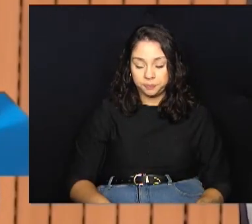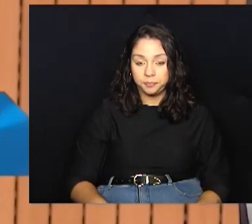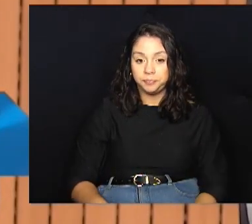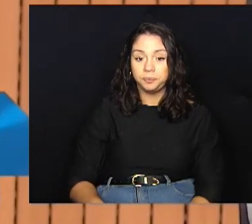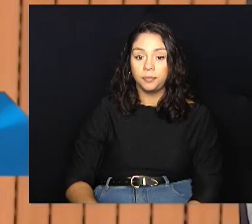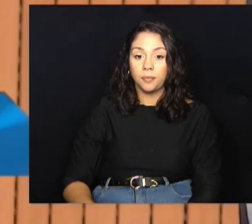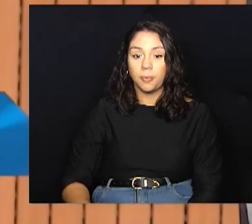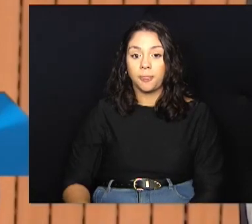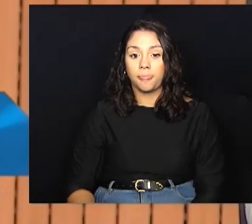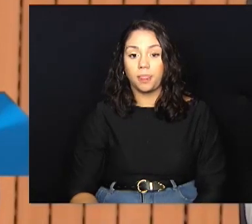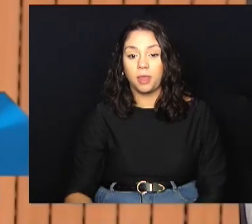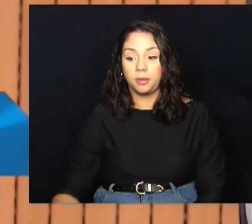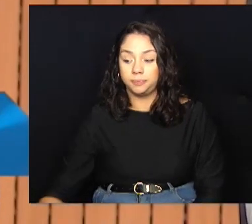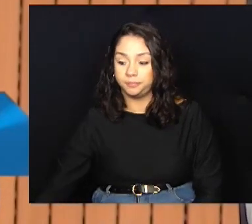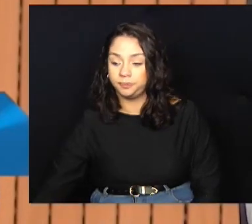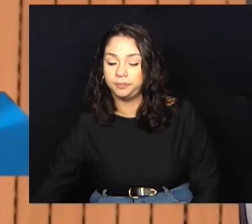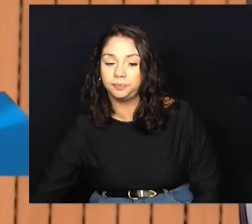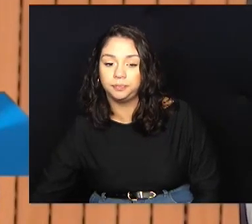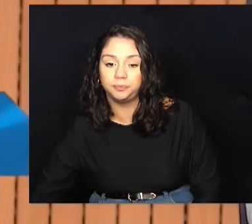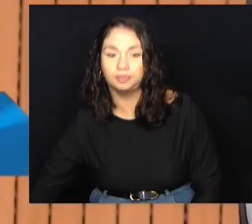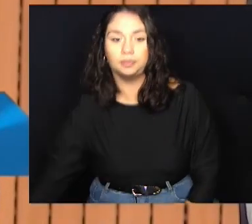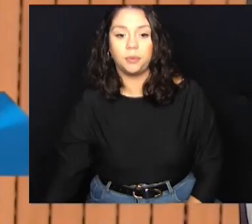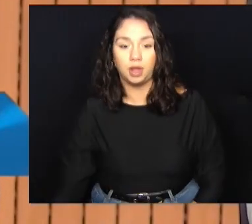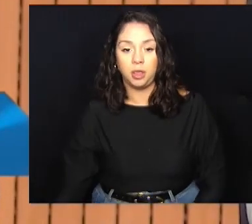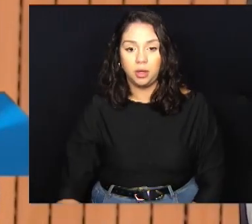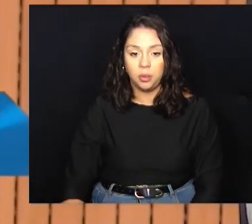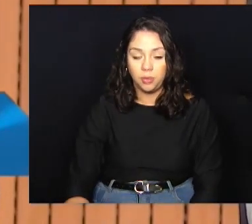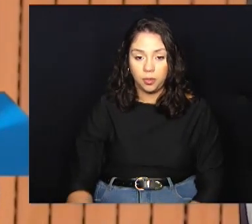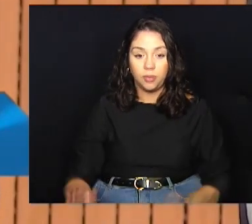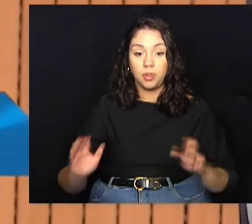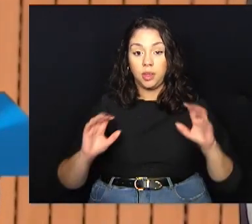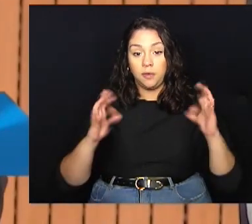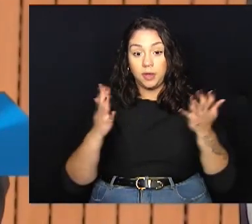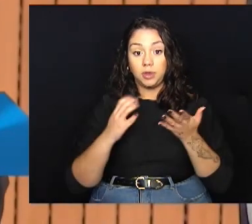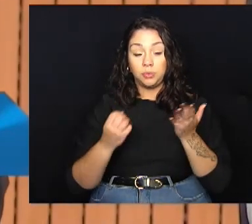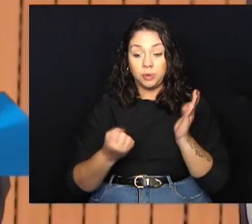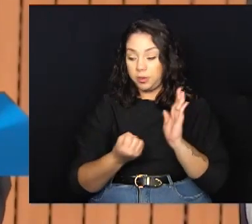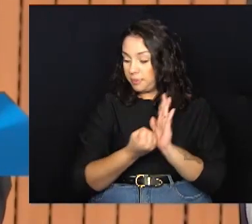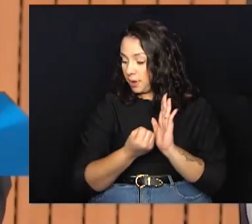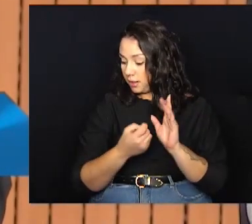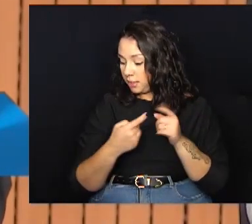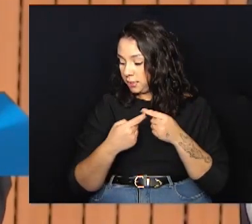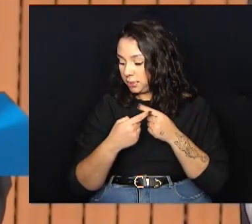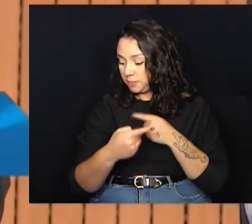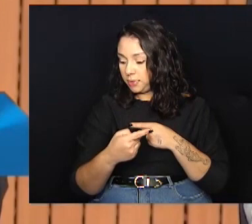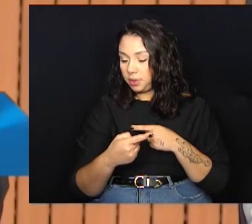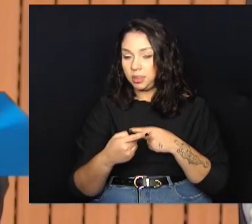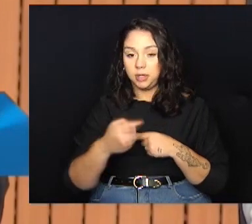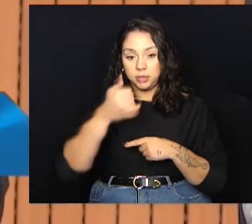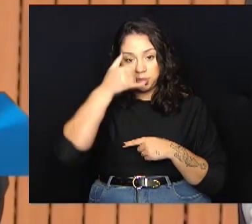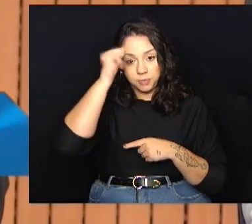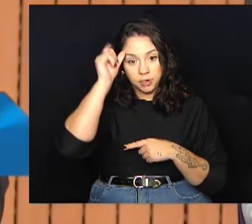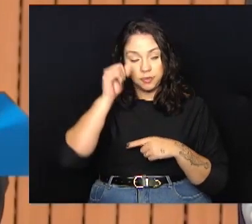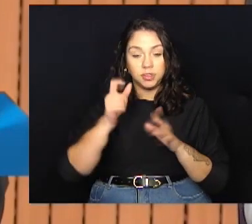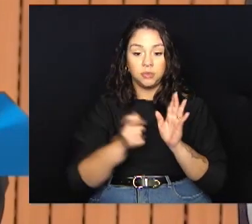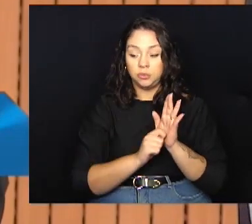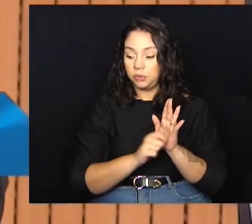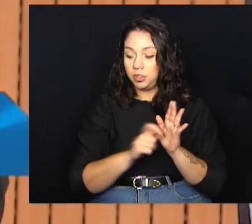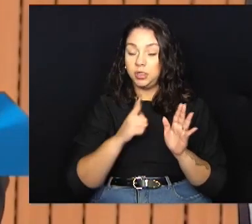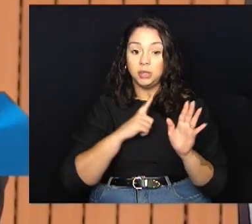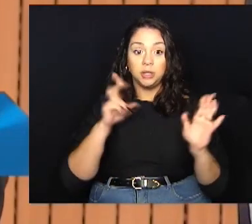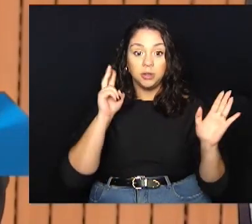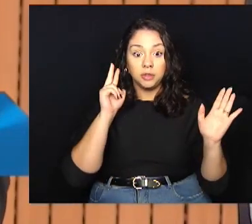esse evento que marca a semana de prevenção às drogas do município e para dar